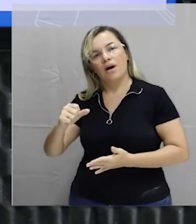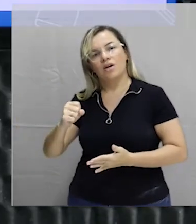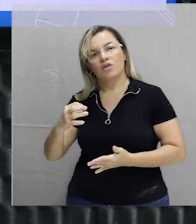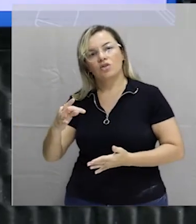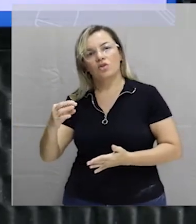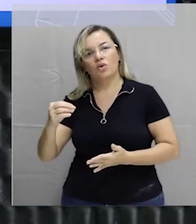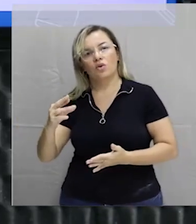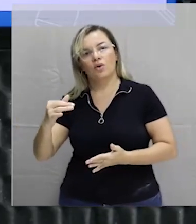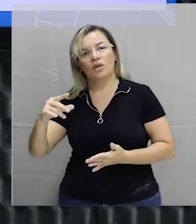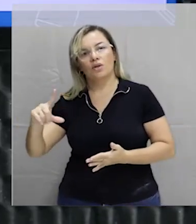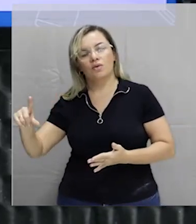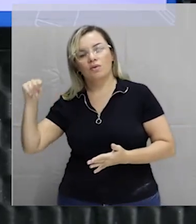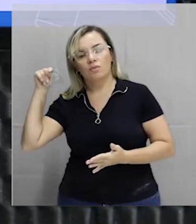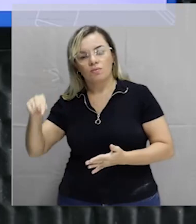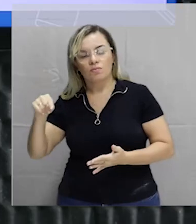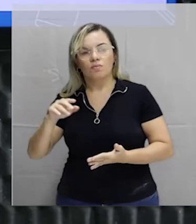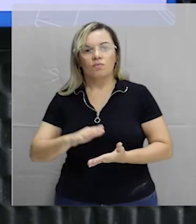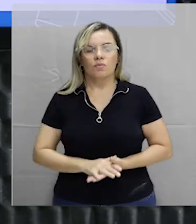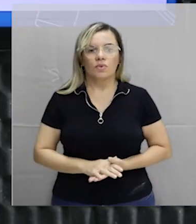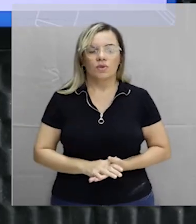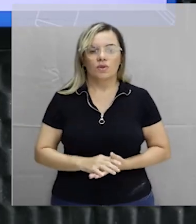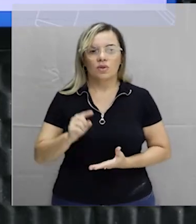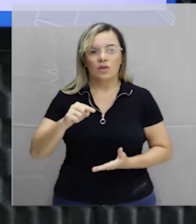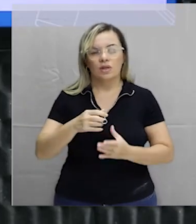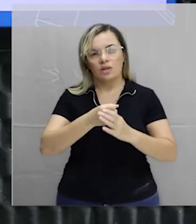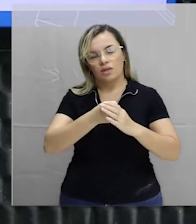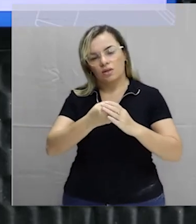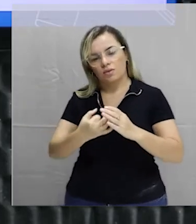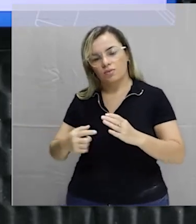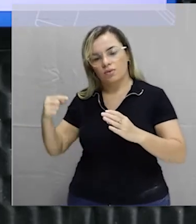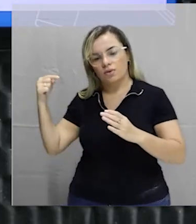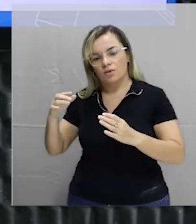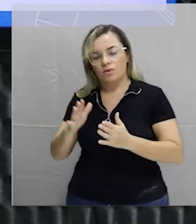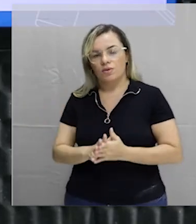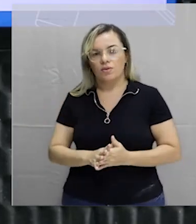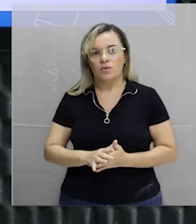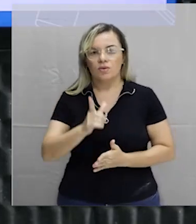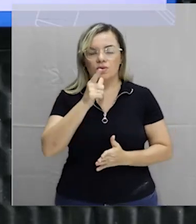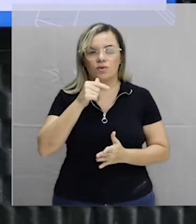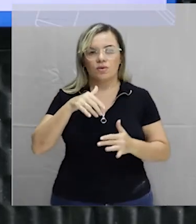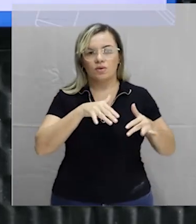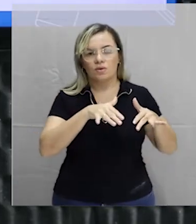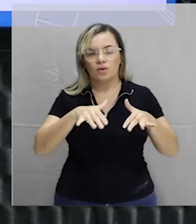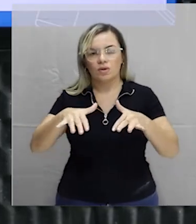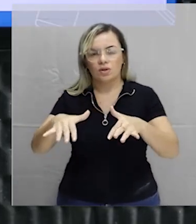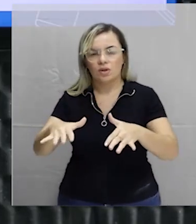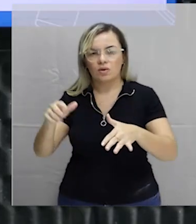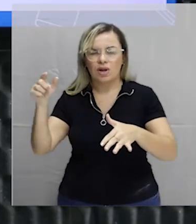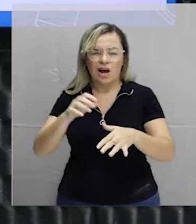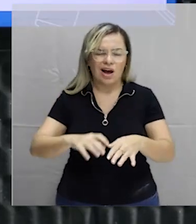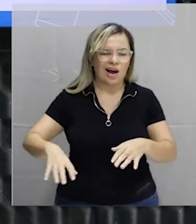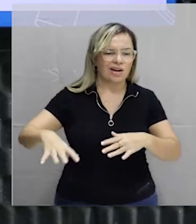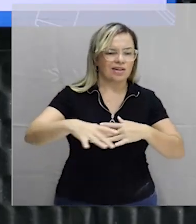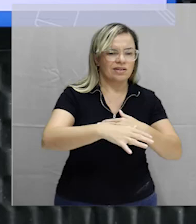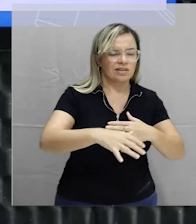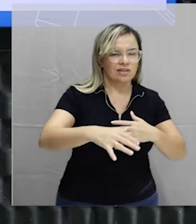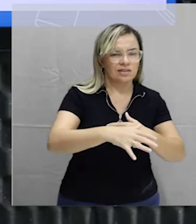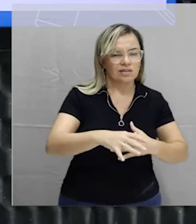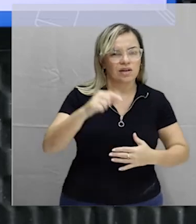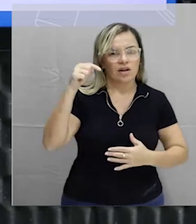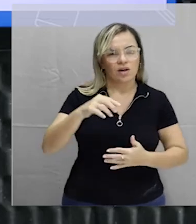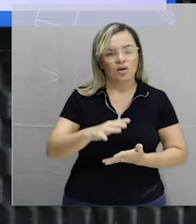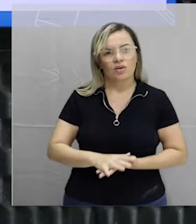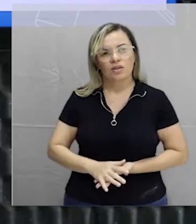frente pastoril é uma frente que, inclusive, ela vem do litoral de Pernambuco, do litoral da